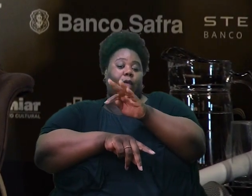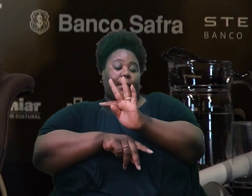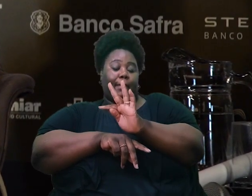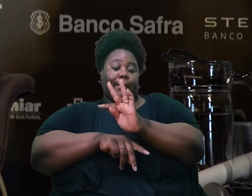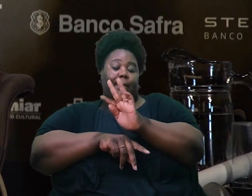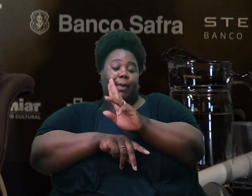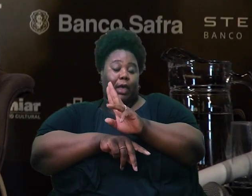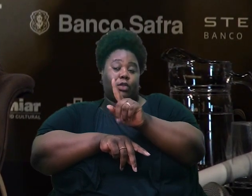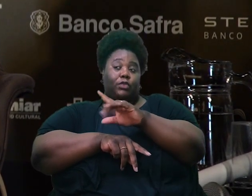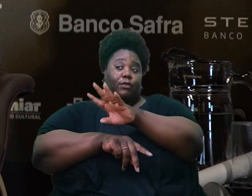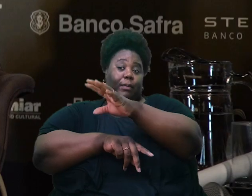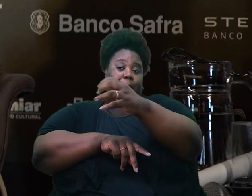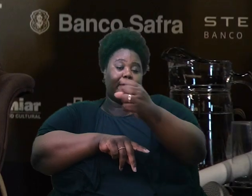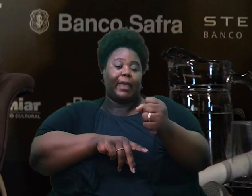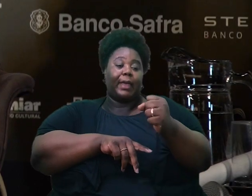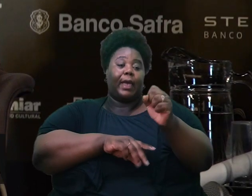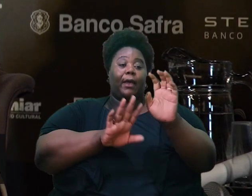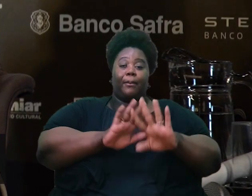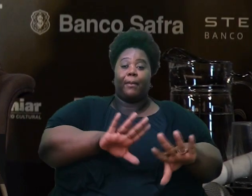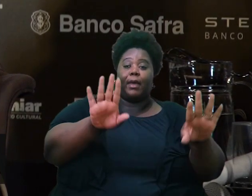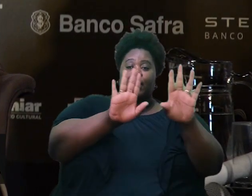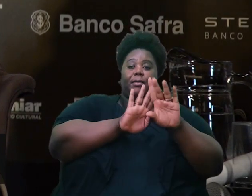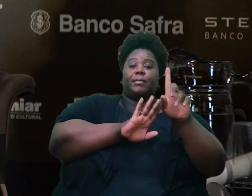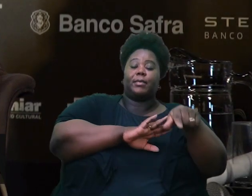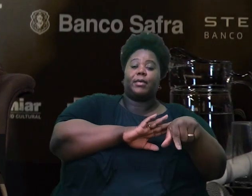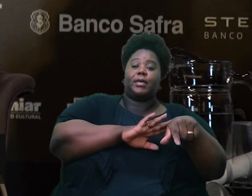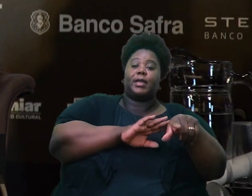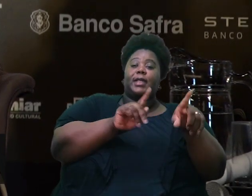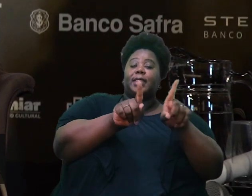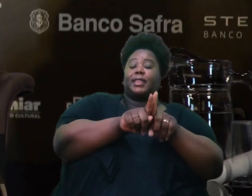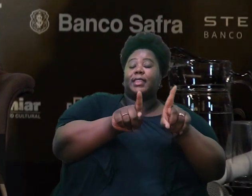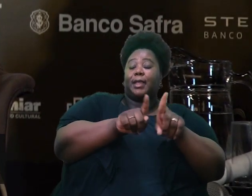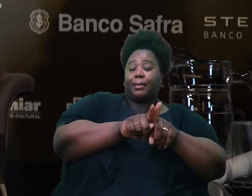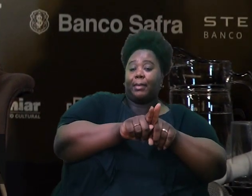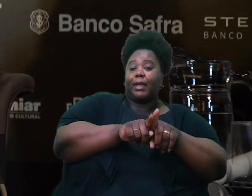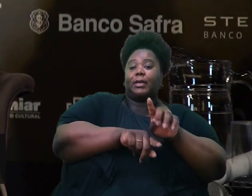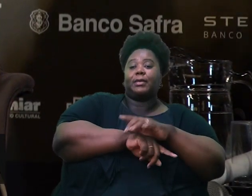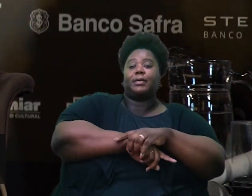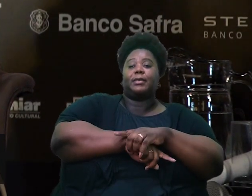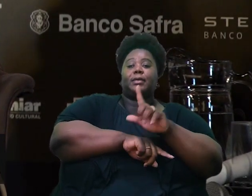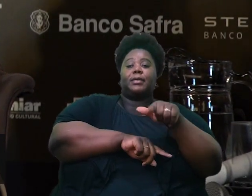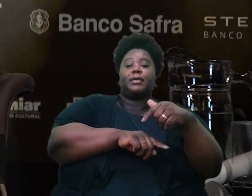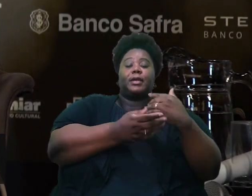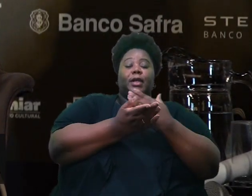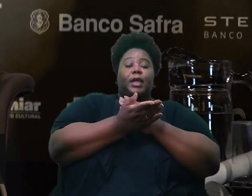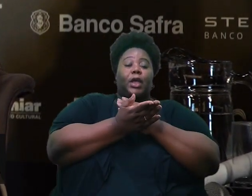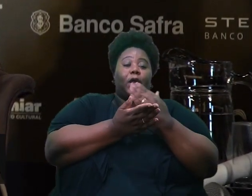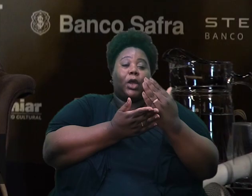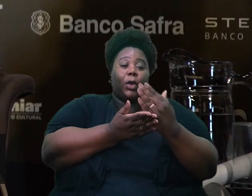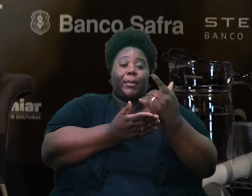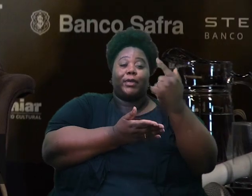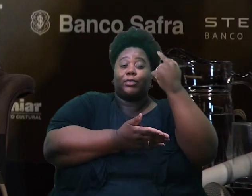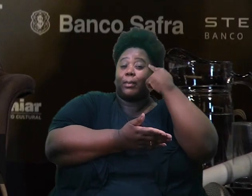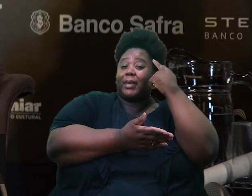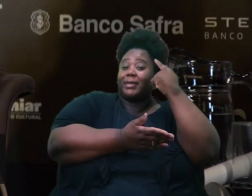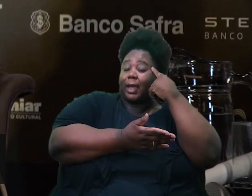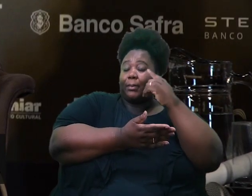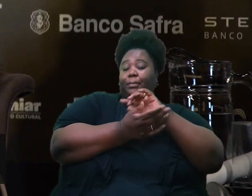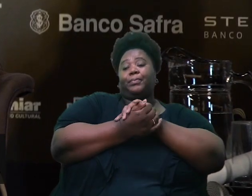vou pegar uma figura que é uma figura também que é um princípio de cognição.